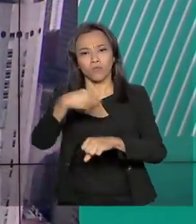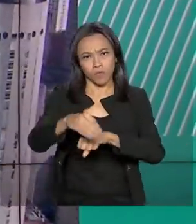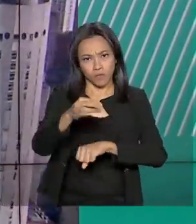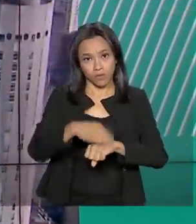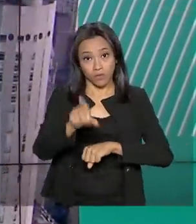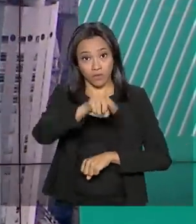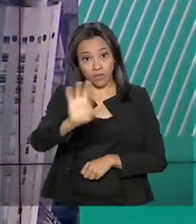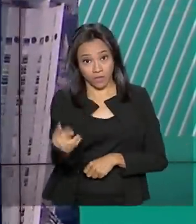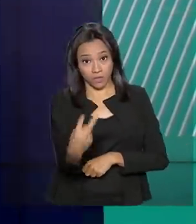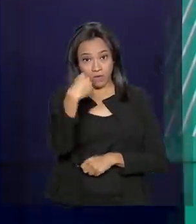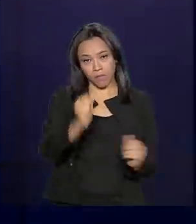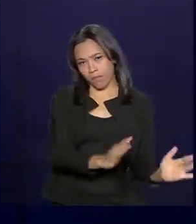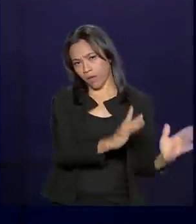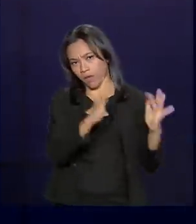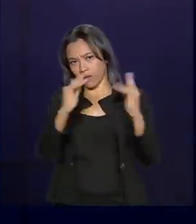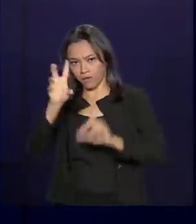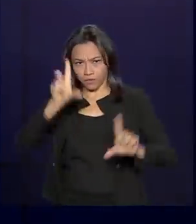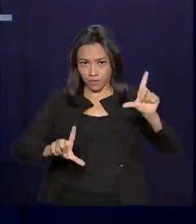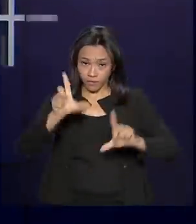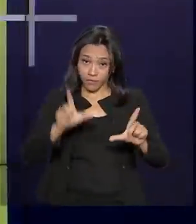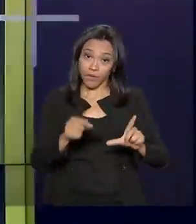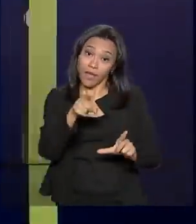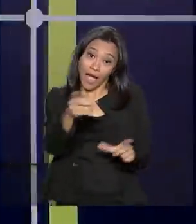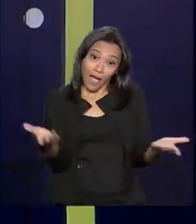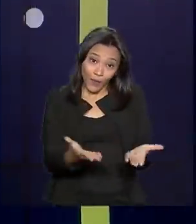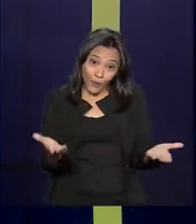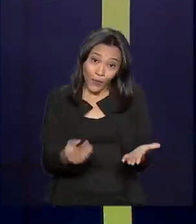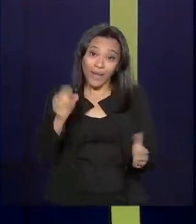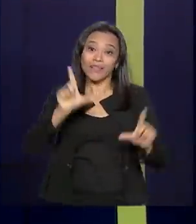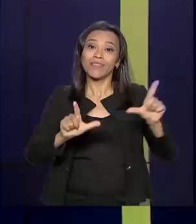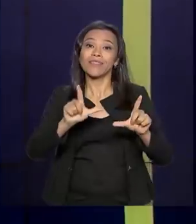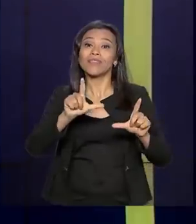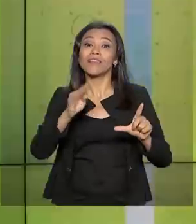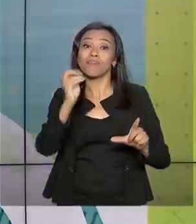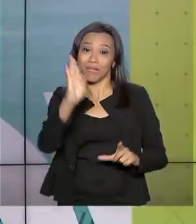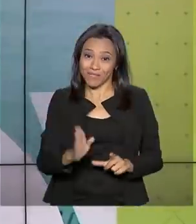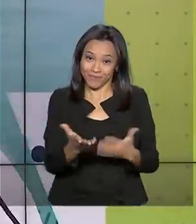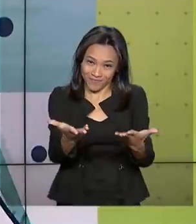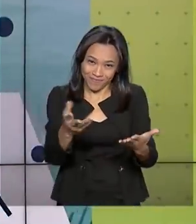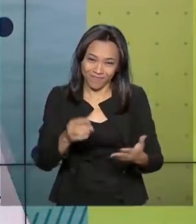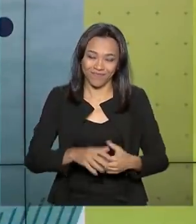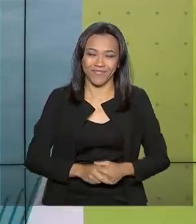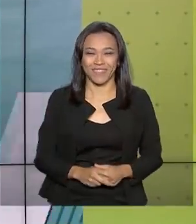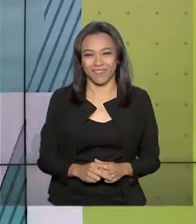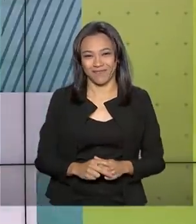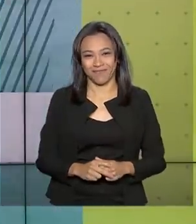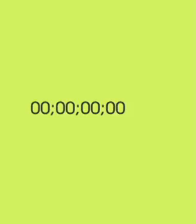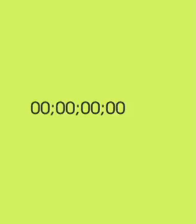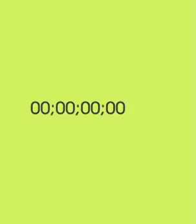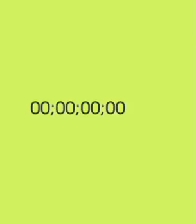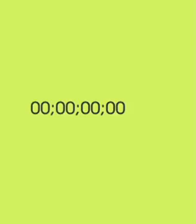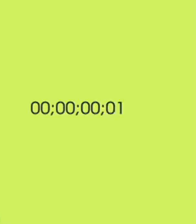você acompanha ao longo da nossa programação. Fique agora com a TV Brasil Animada. Até mais.